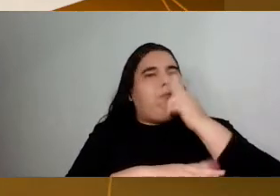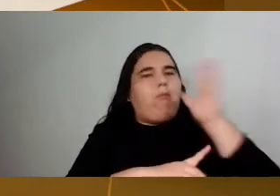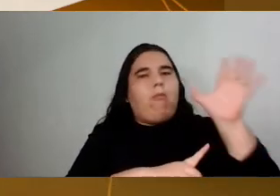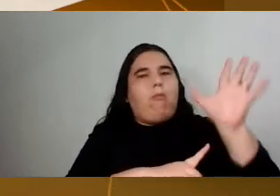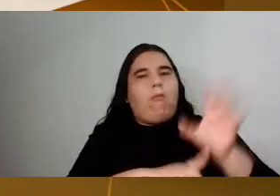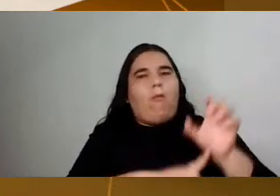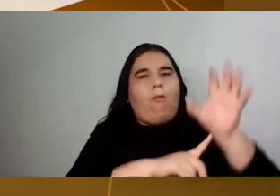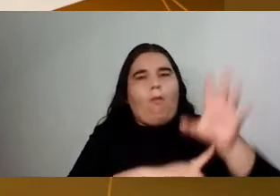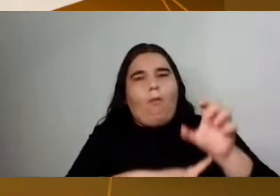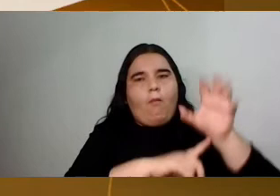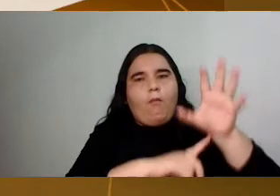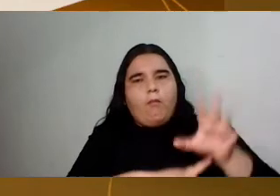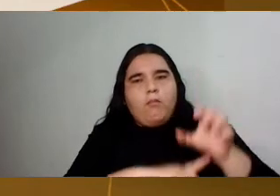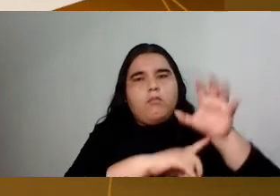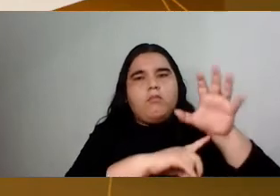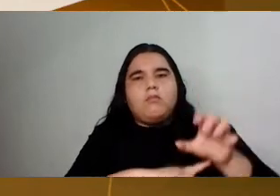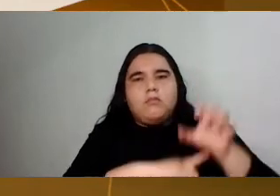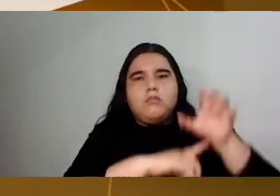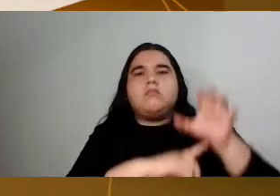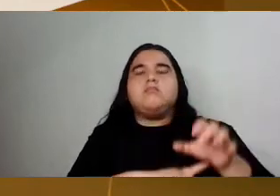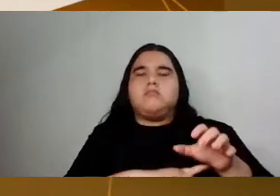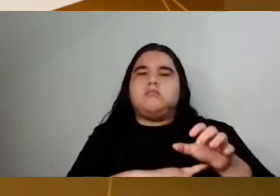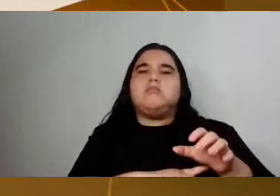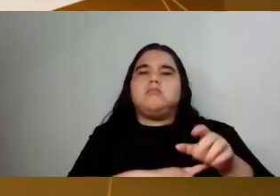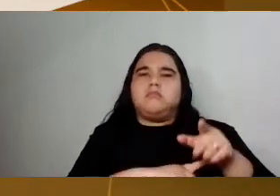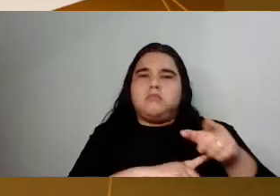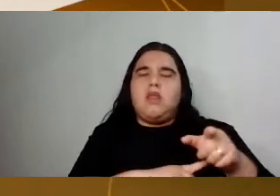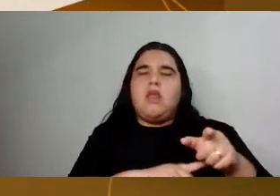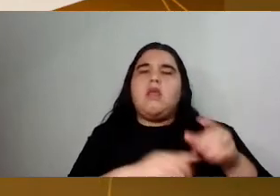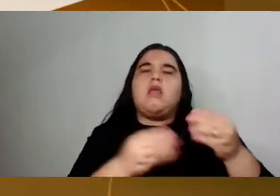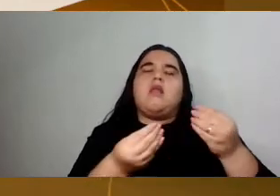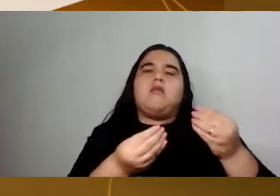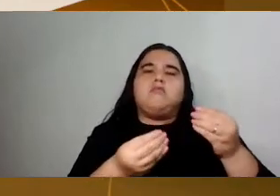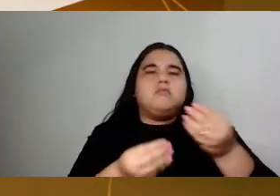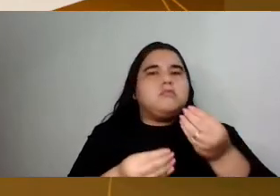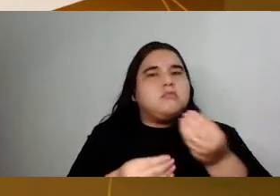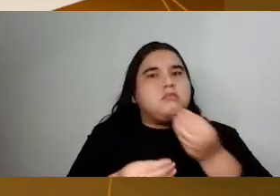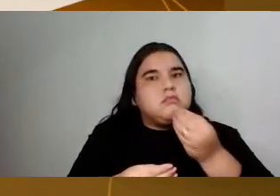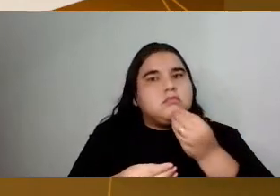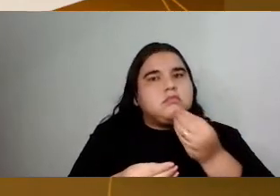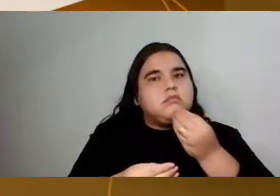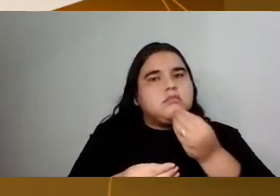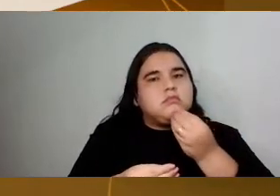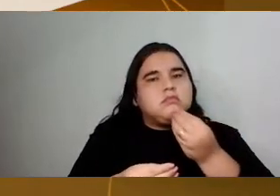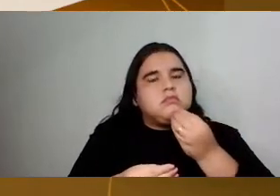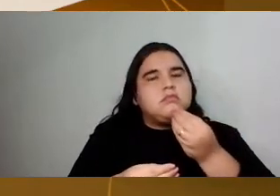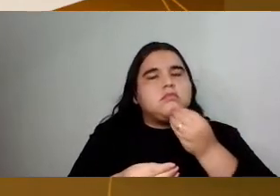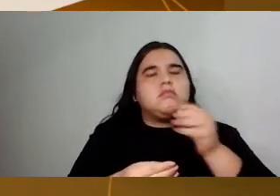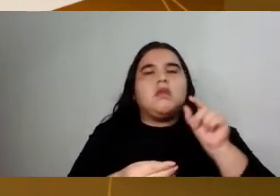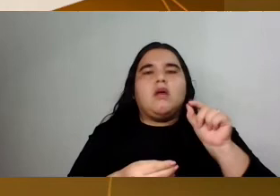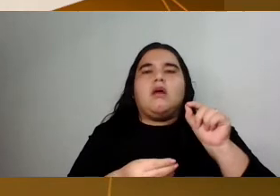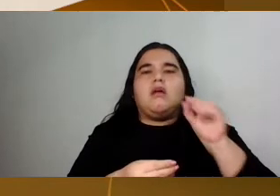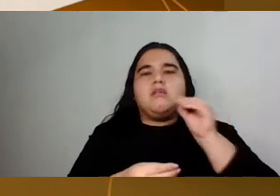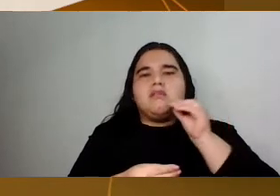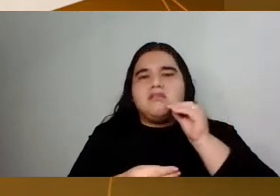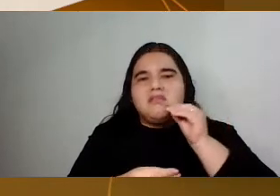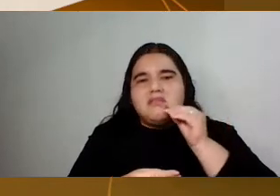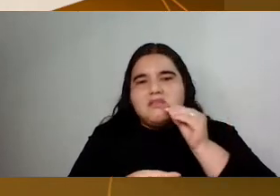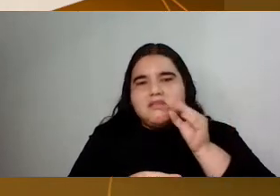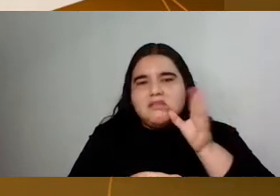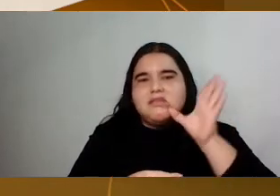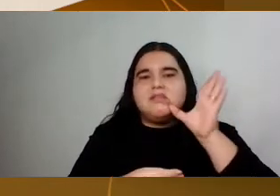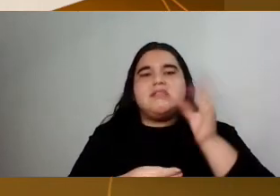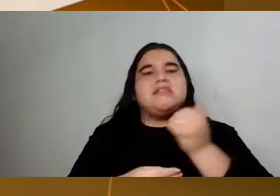switch com PoE para poder prover a alimentação e a conectividade dos telefones sem fio, dos telefones IP que existem nas